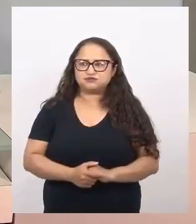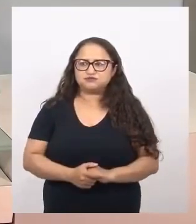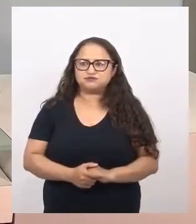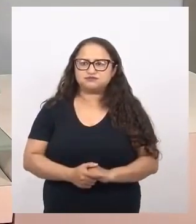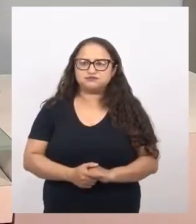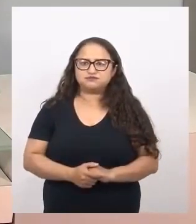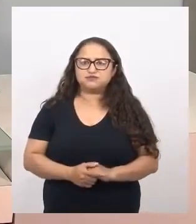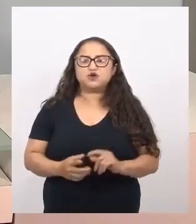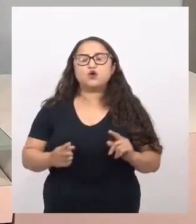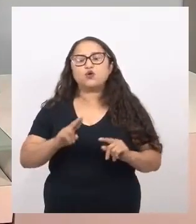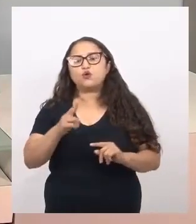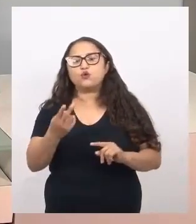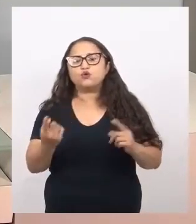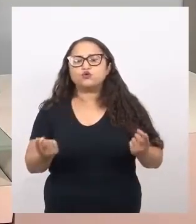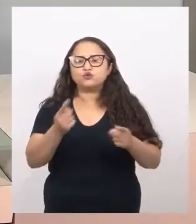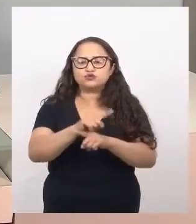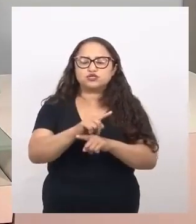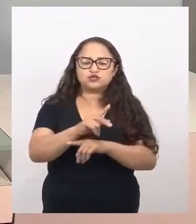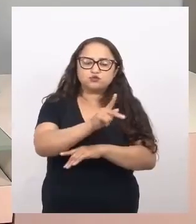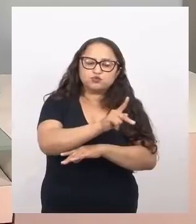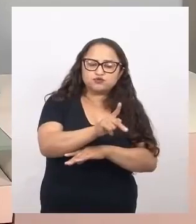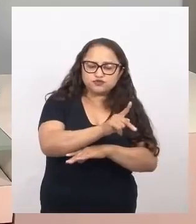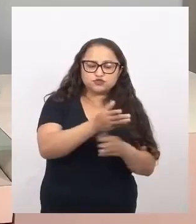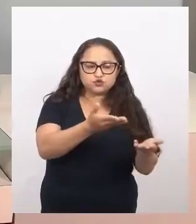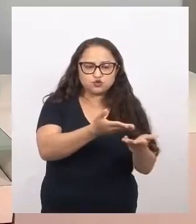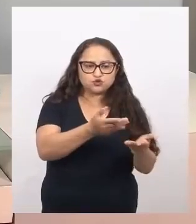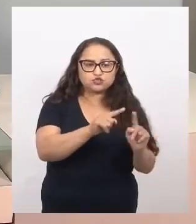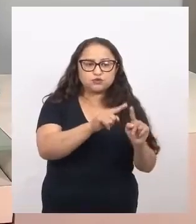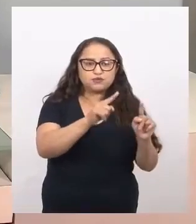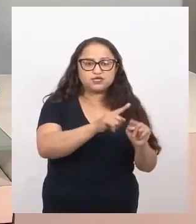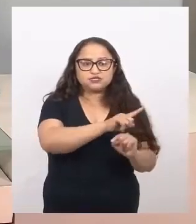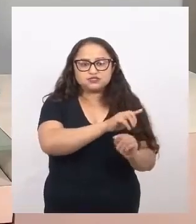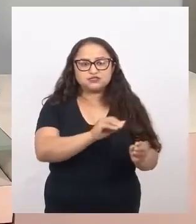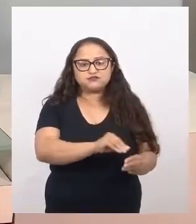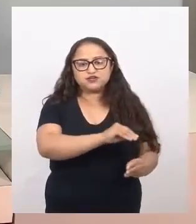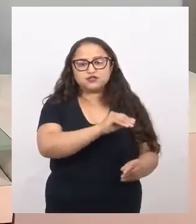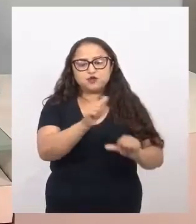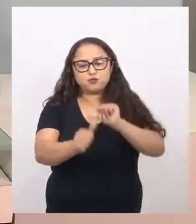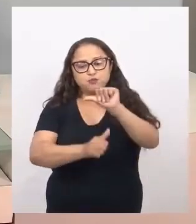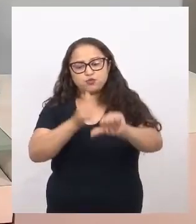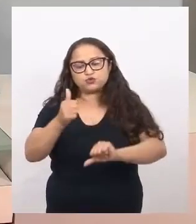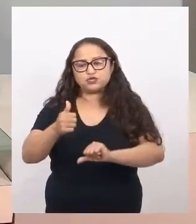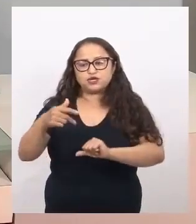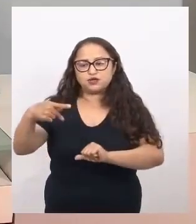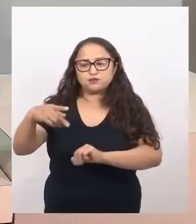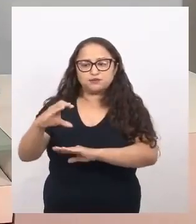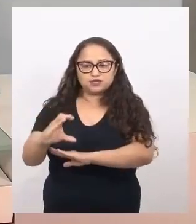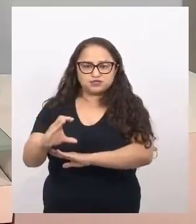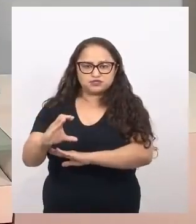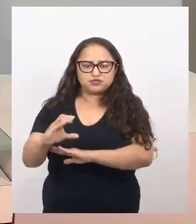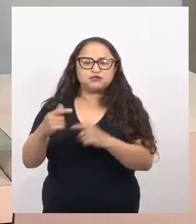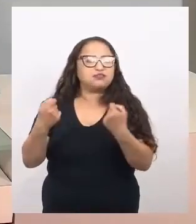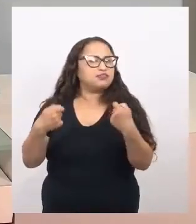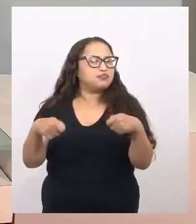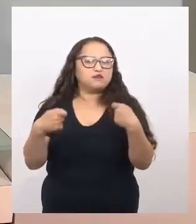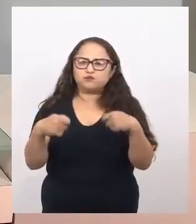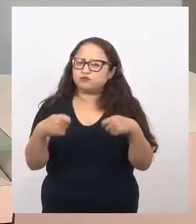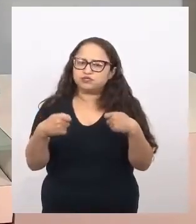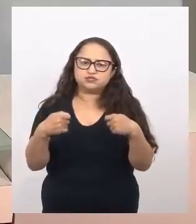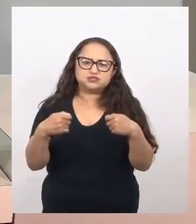O contrário, o professor é professor hoje, mas ele será designado PC. Ele não precisa participar do processo de atribuição